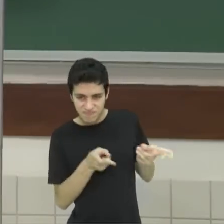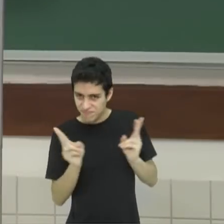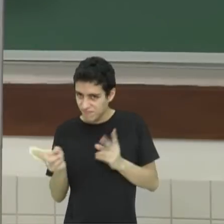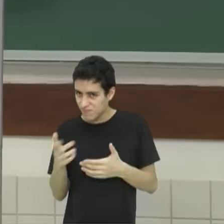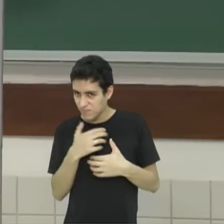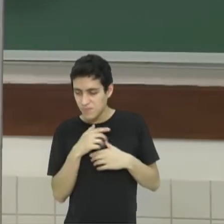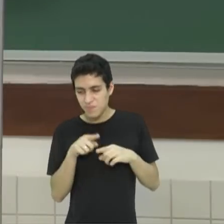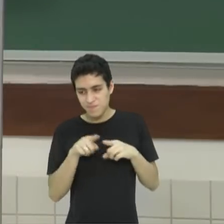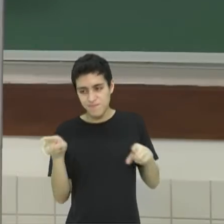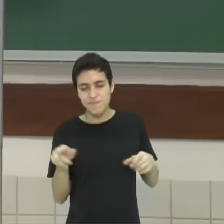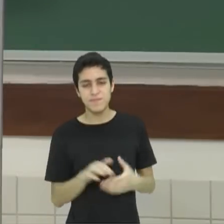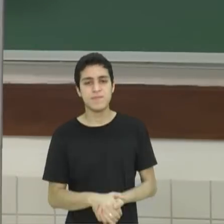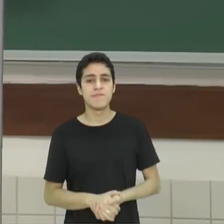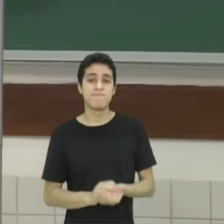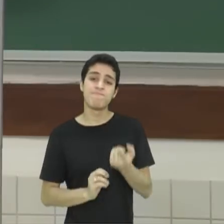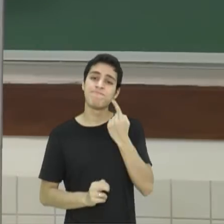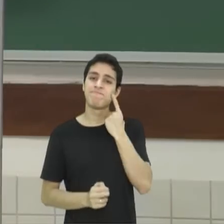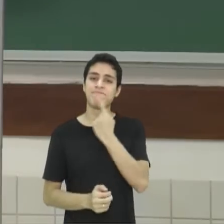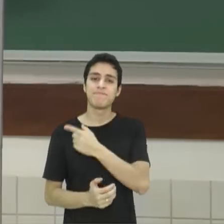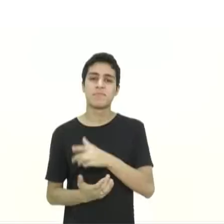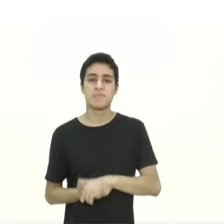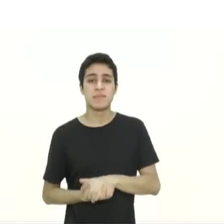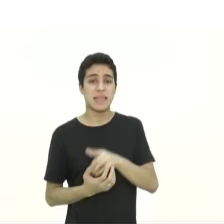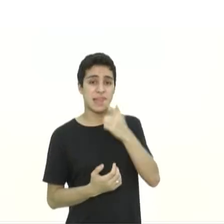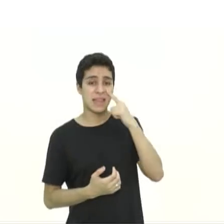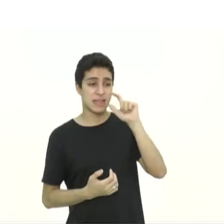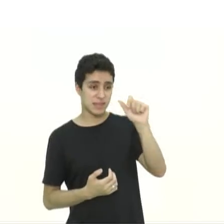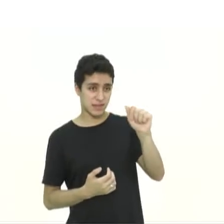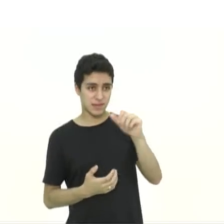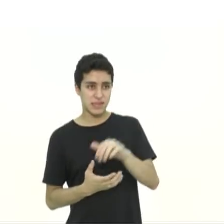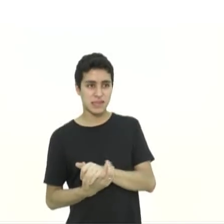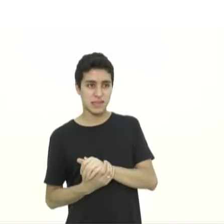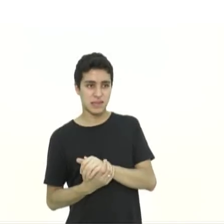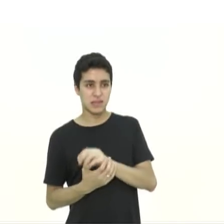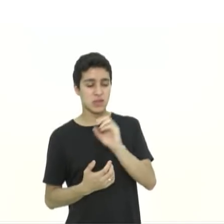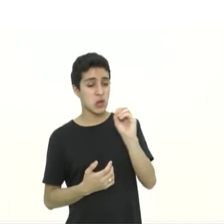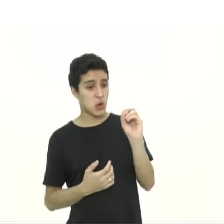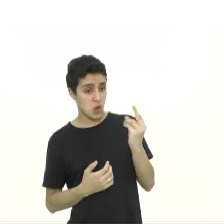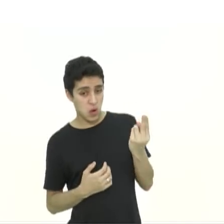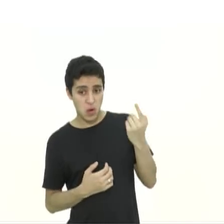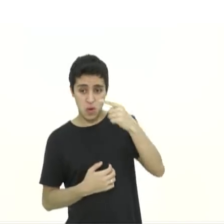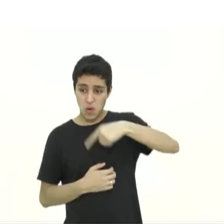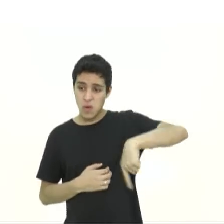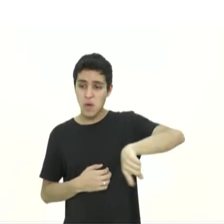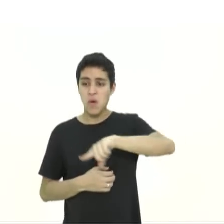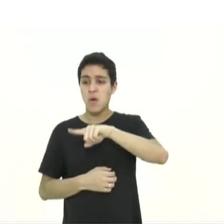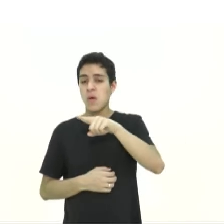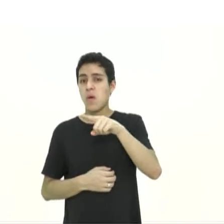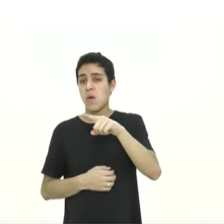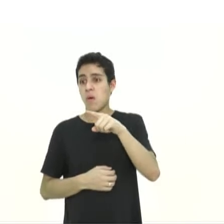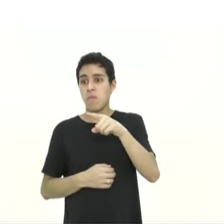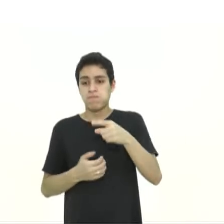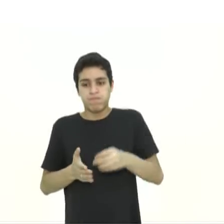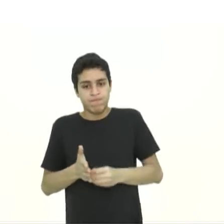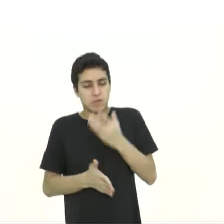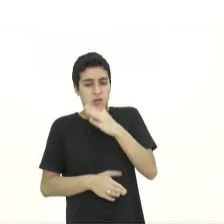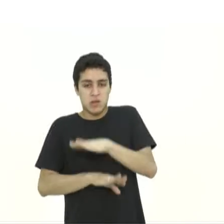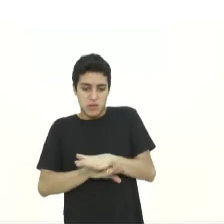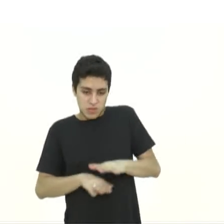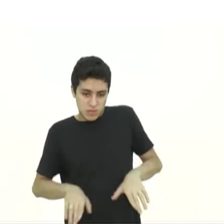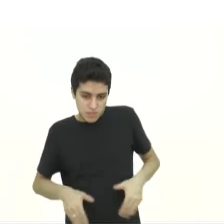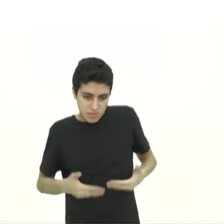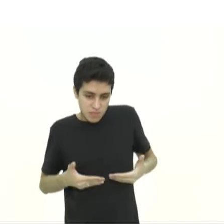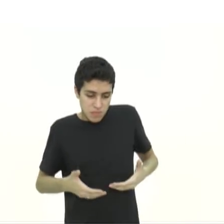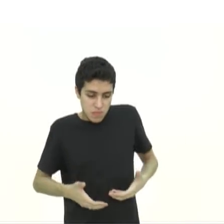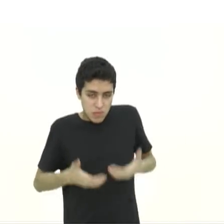que o mas funciona. Vamos ler? Letra A, ou que aos bilhões ajudam a digestão, porém que